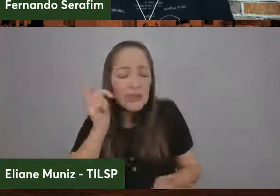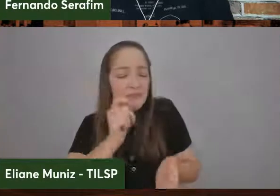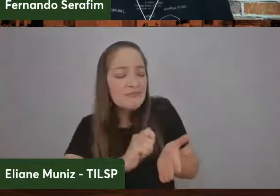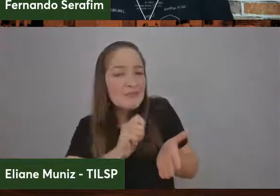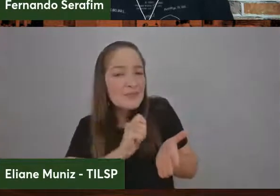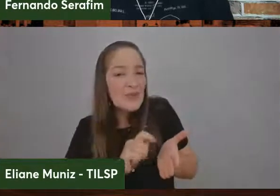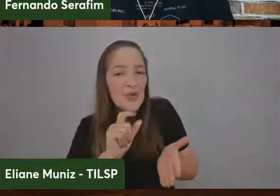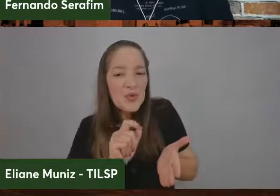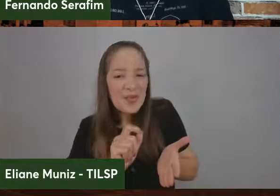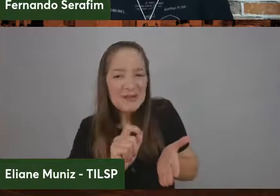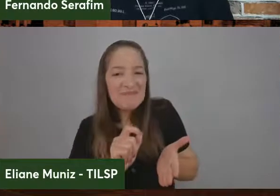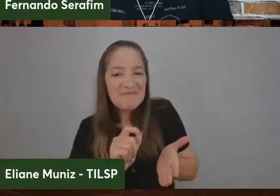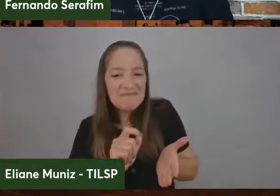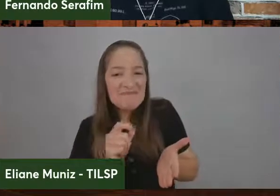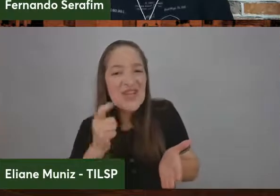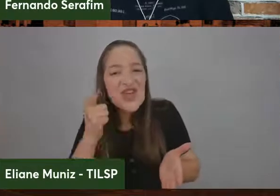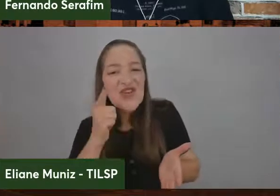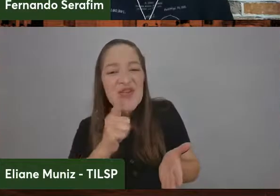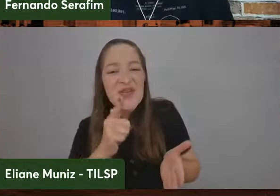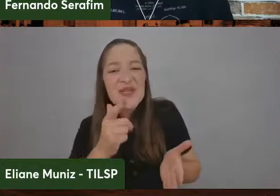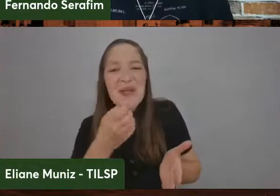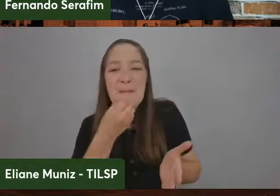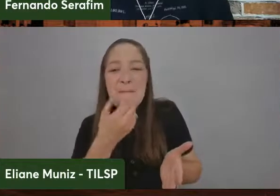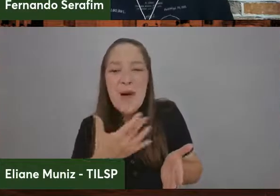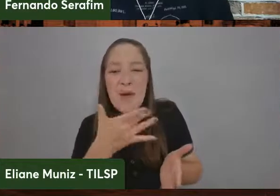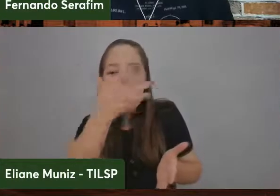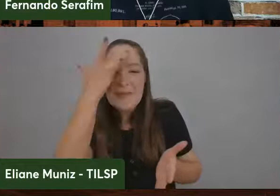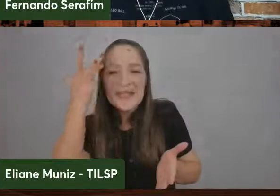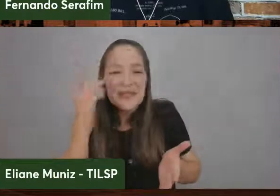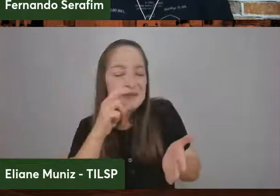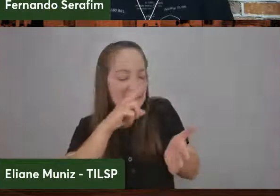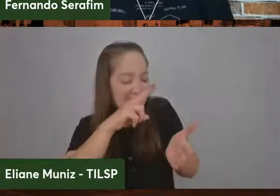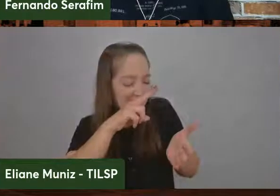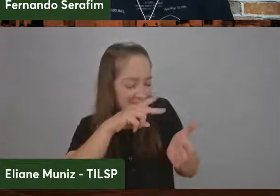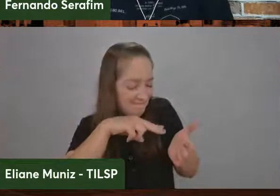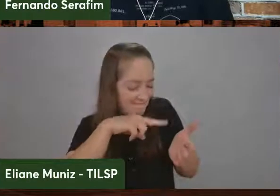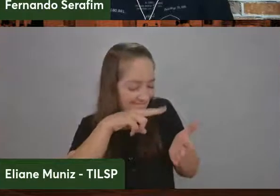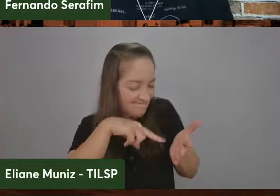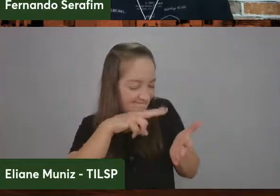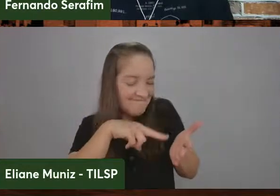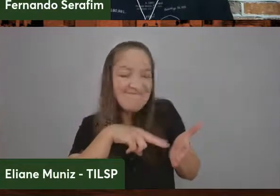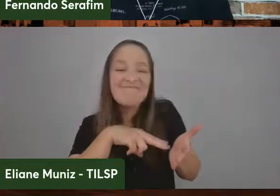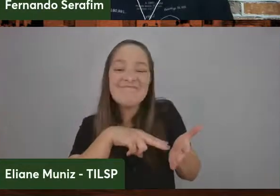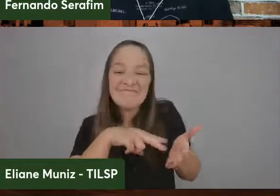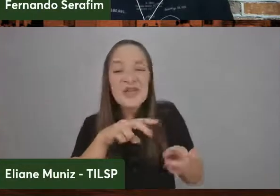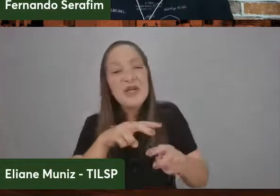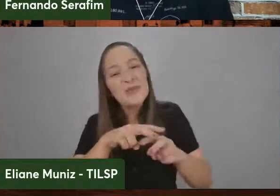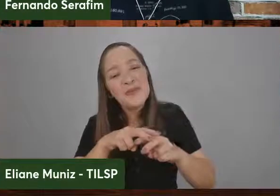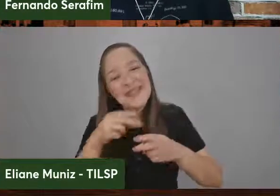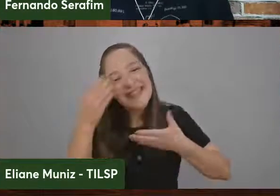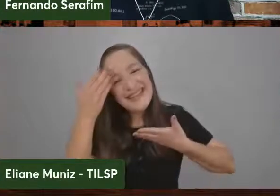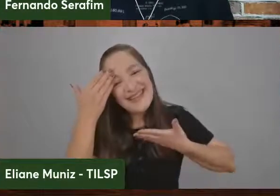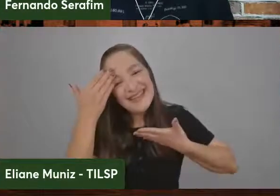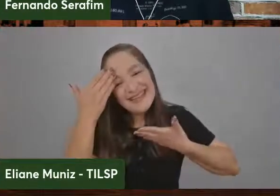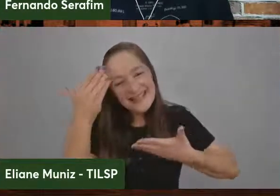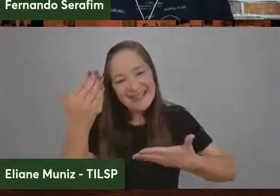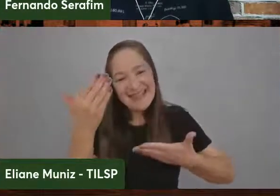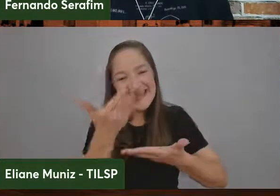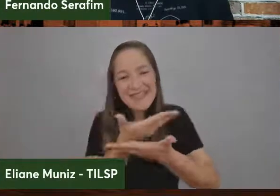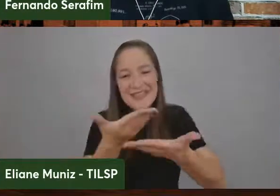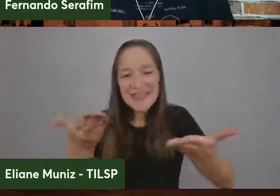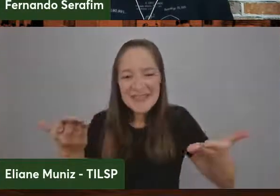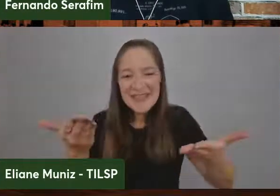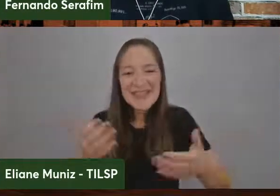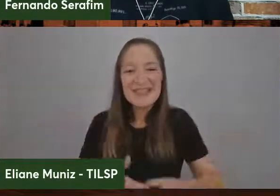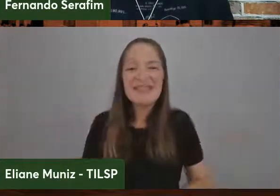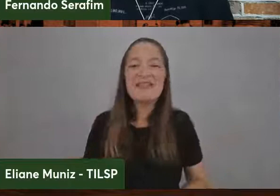bons leitores e boas leitoras. Então, por isso que eu agradeço a todos vocês. Foi uma aula de leitores